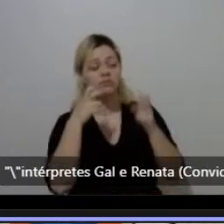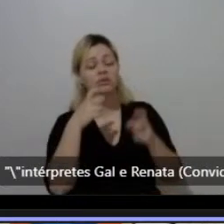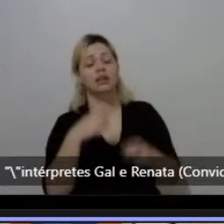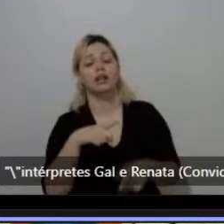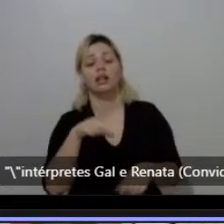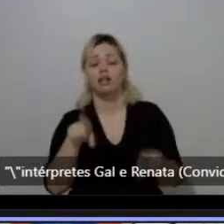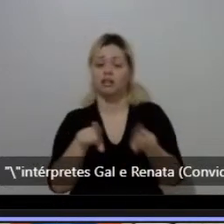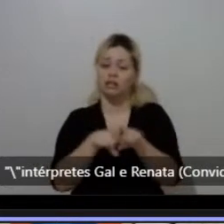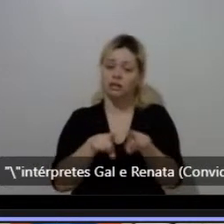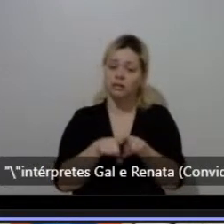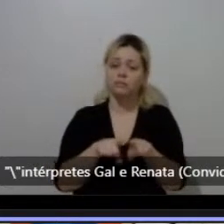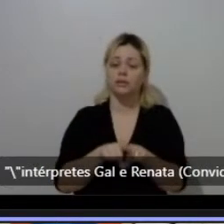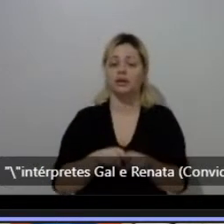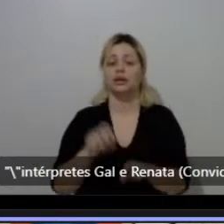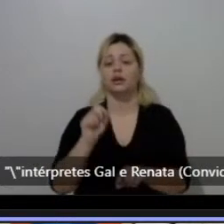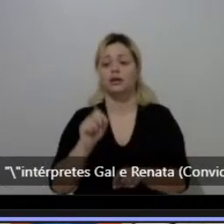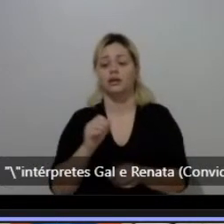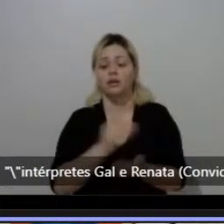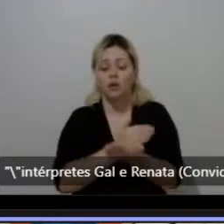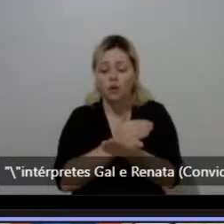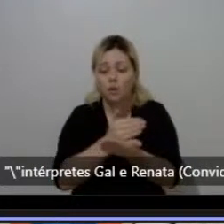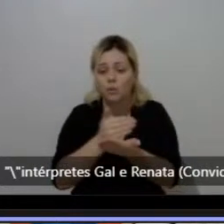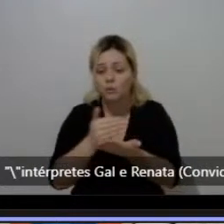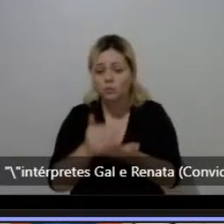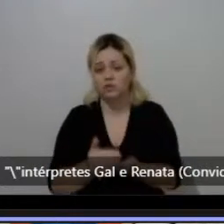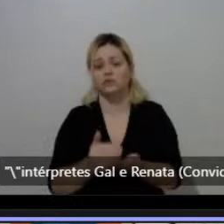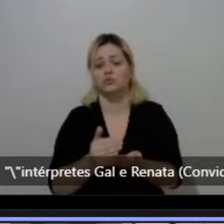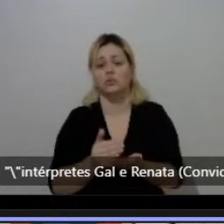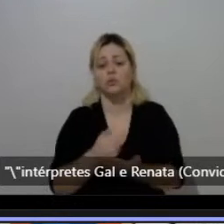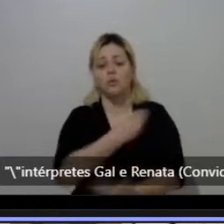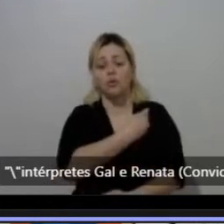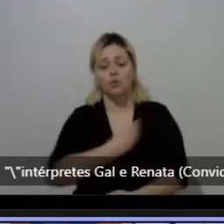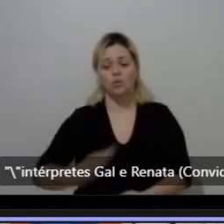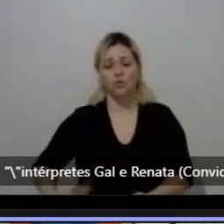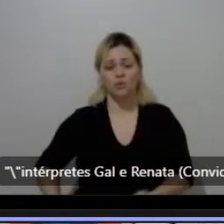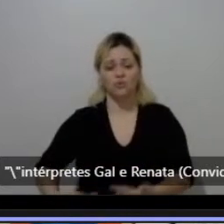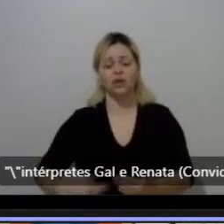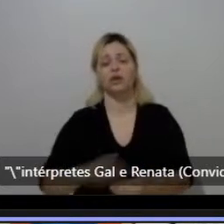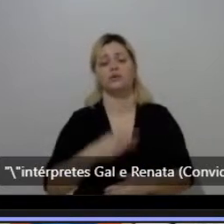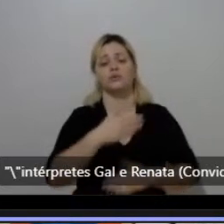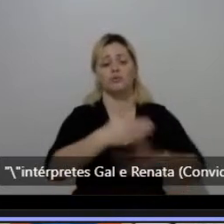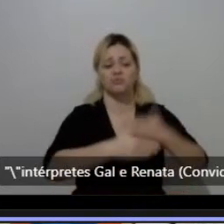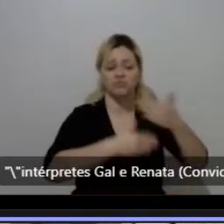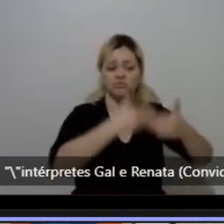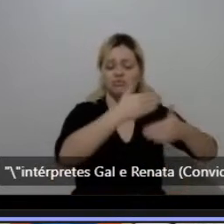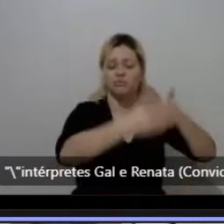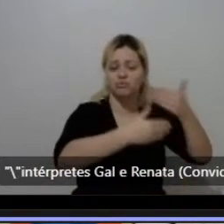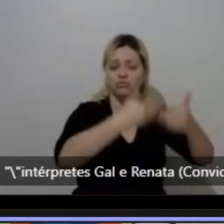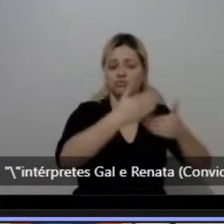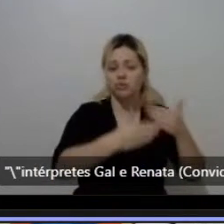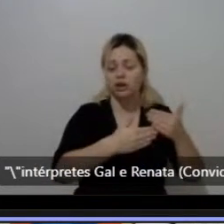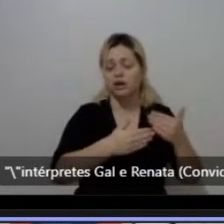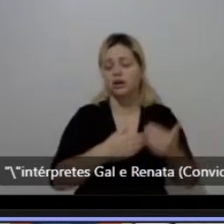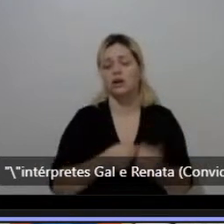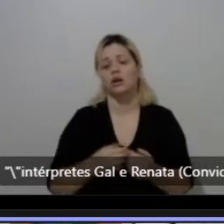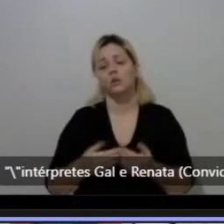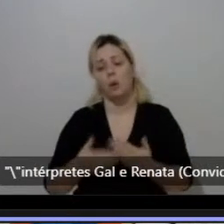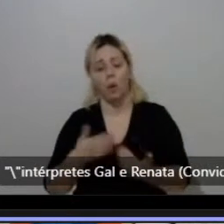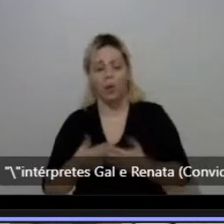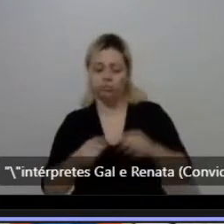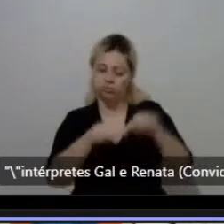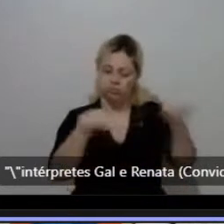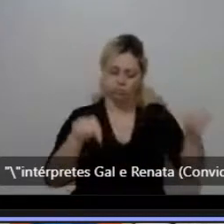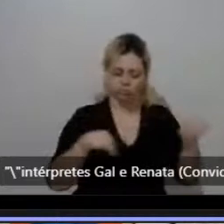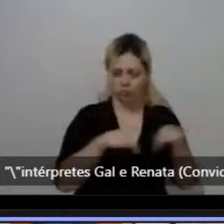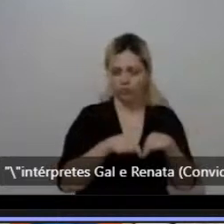foi nesse momento que se iniciou aí o que a gente chama de uma onda de governos de cunho progressistas em algumas localidades da região, né?